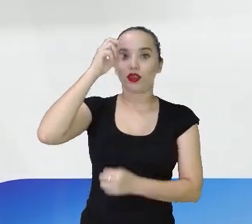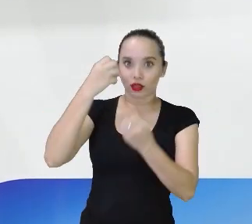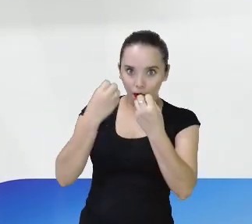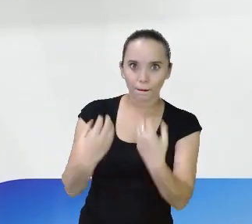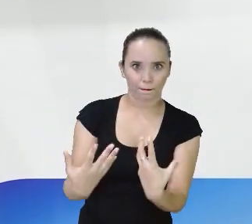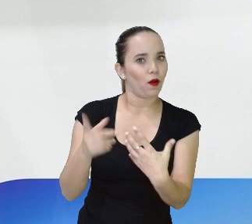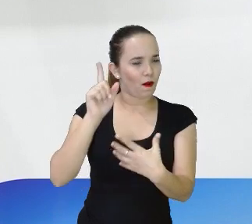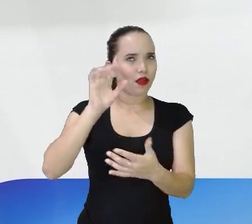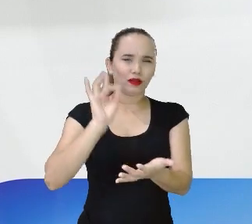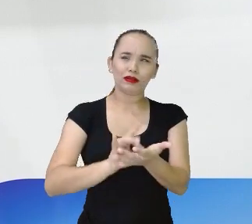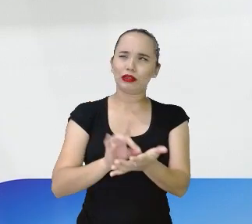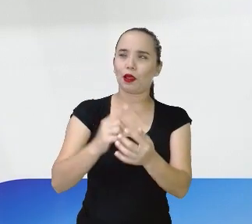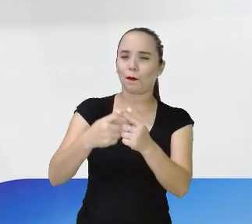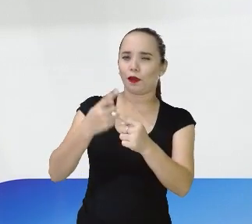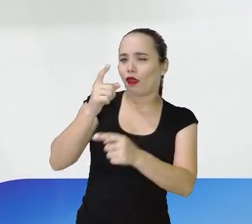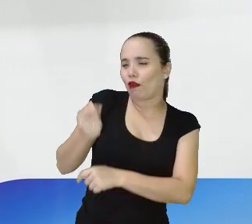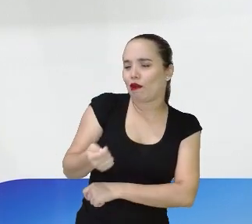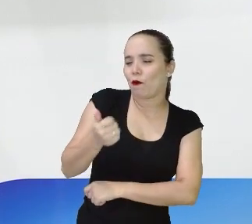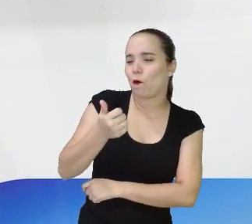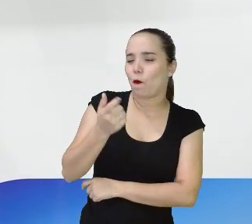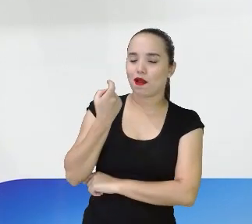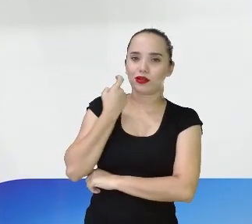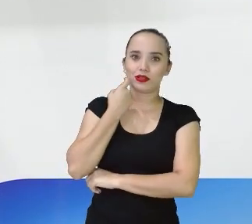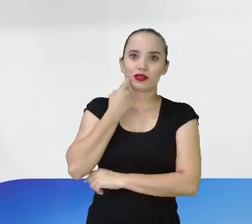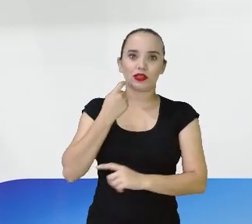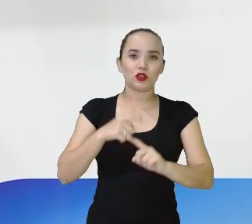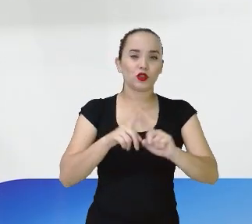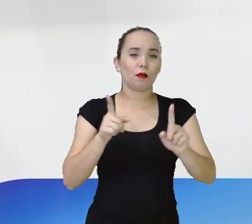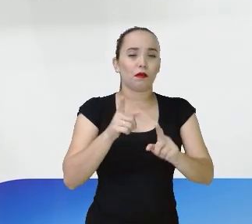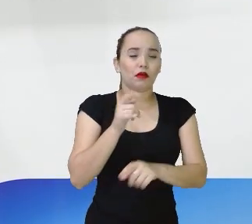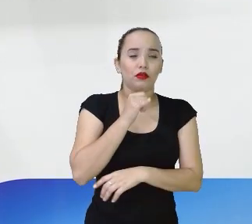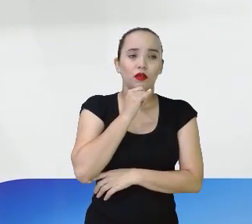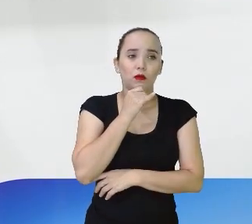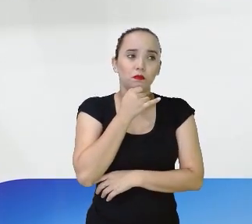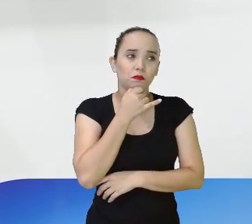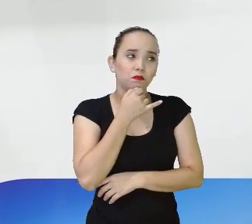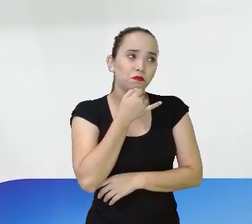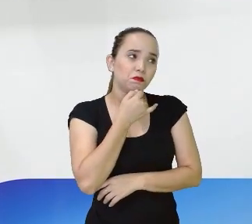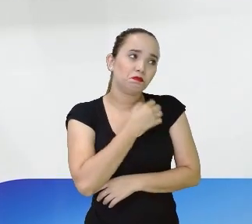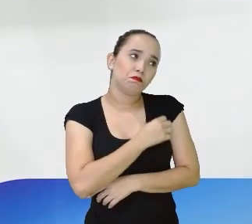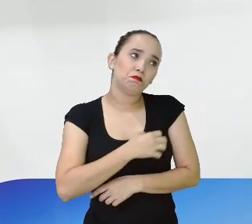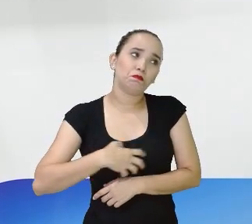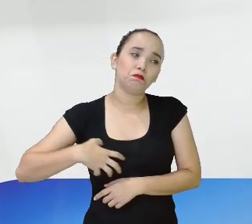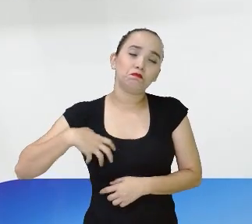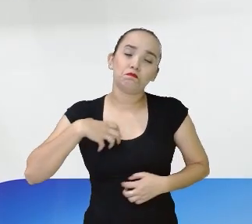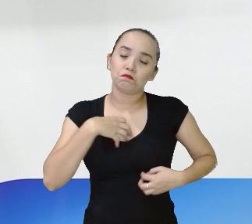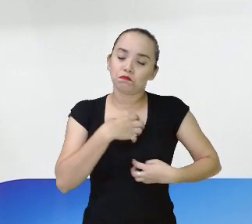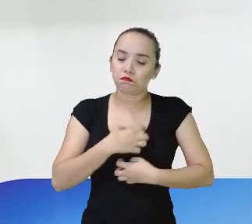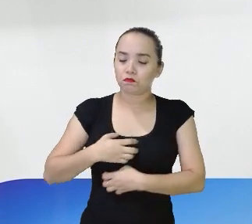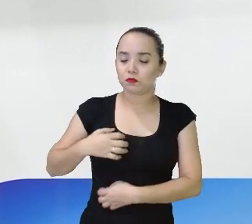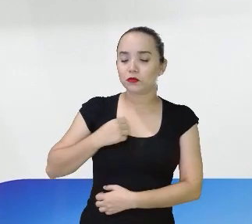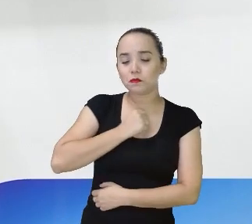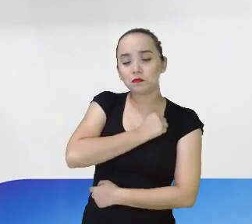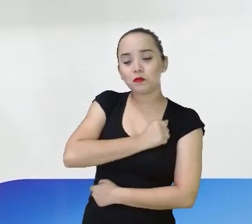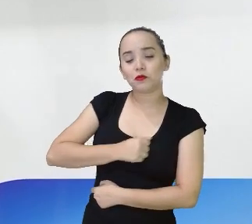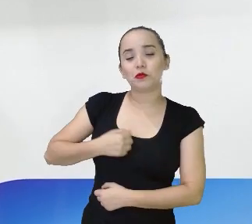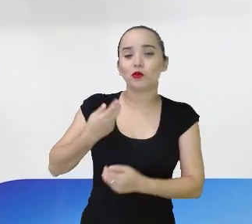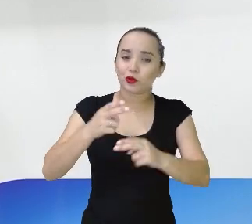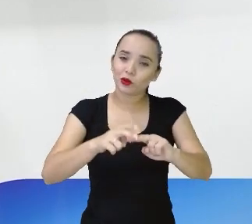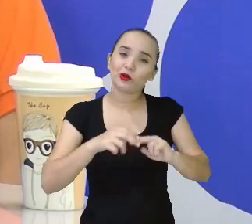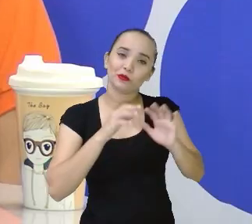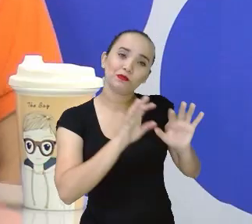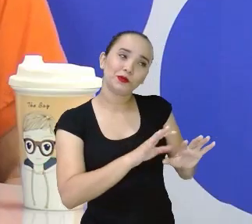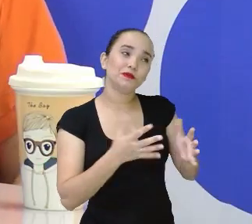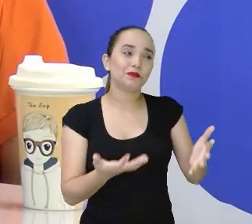é a prévia da sexta, mas também dá aquela tristezinha, aquela saudade por conta disso, né, professora?